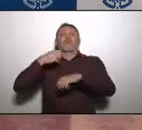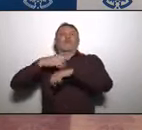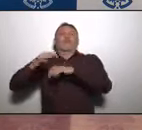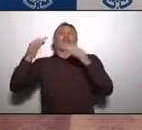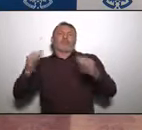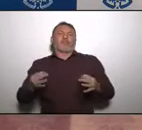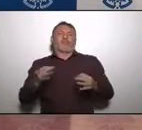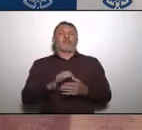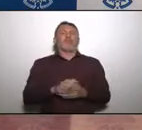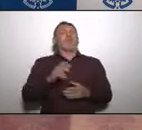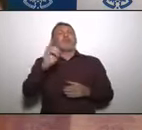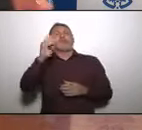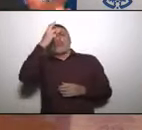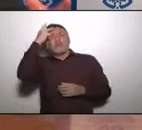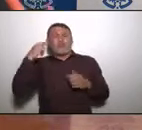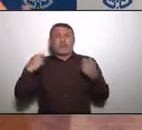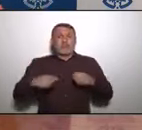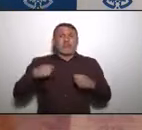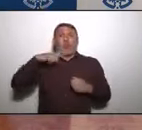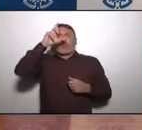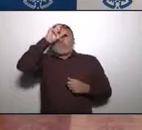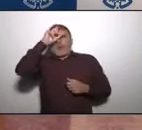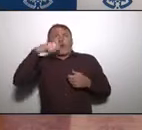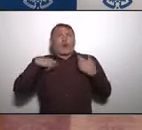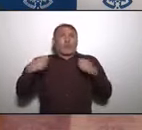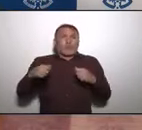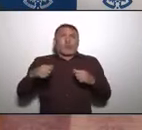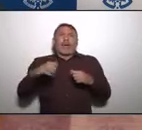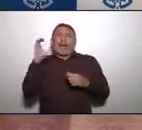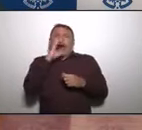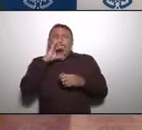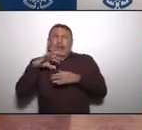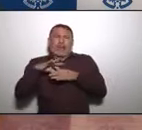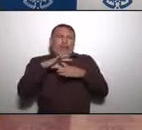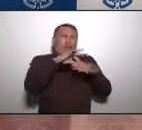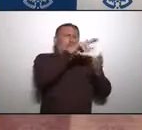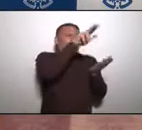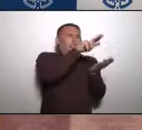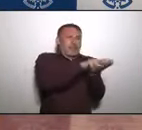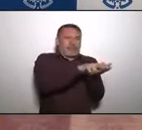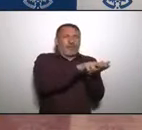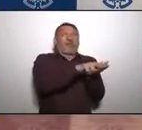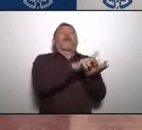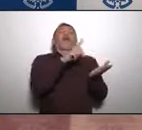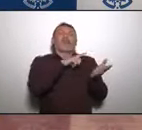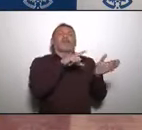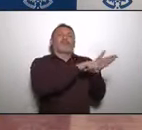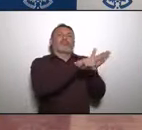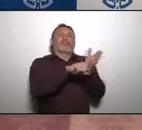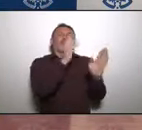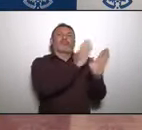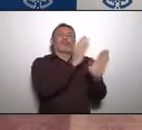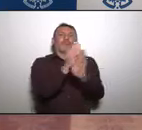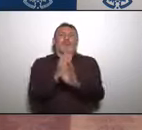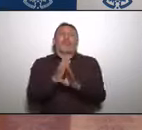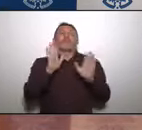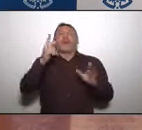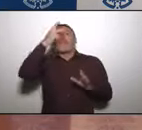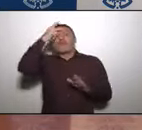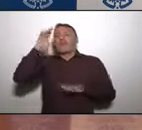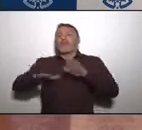de um hospital, o sistema capta essa pessoa. Mas quando a pessoa não chega ao sistema hospitalar, a